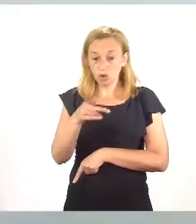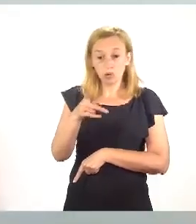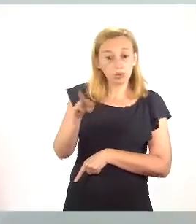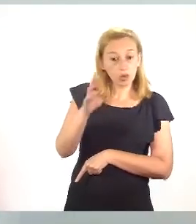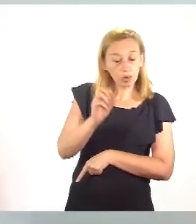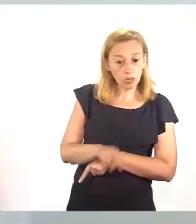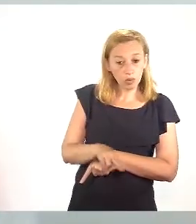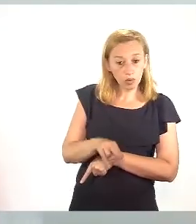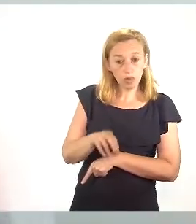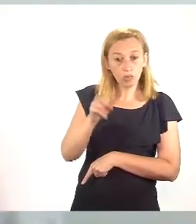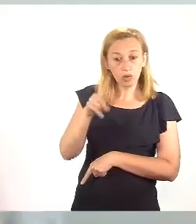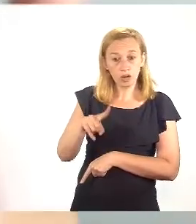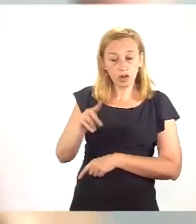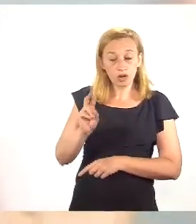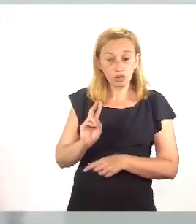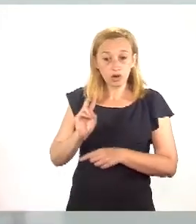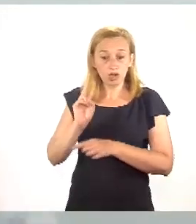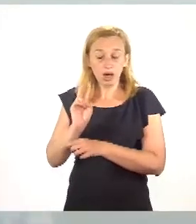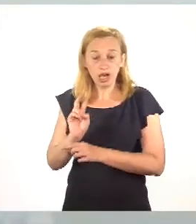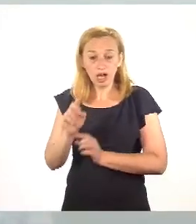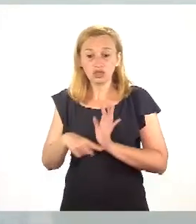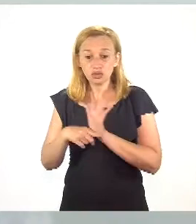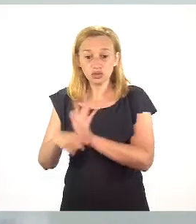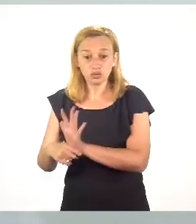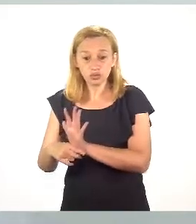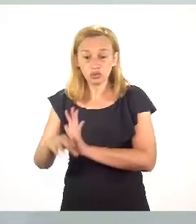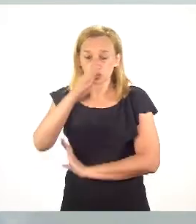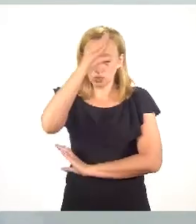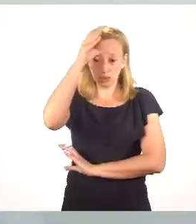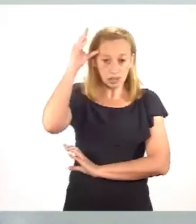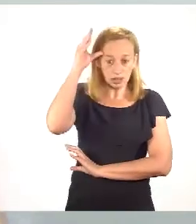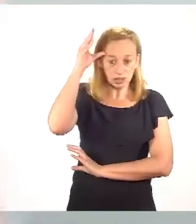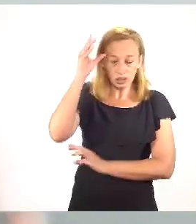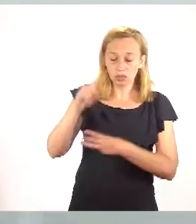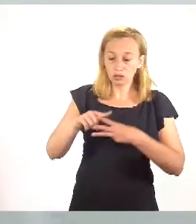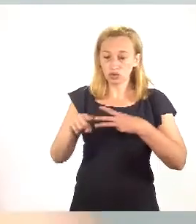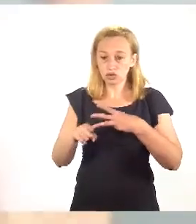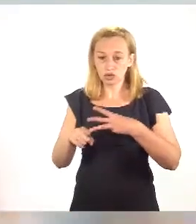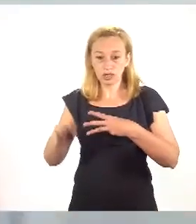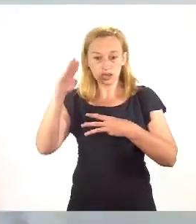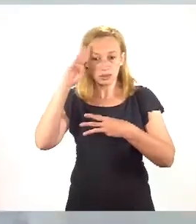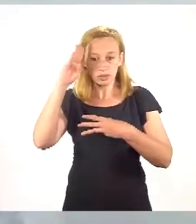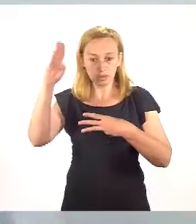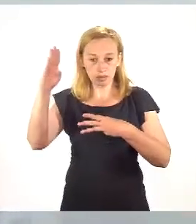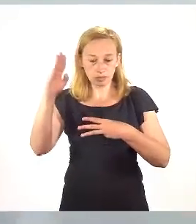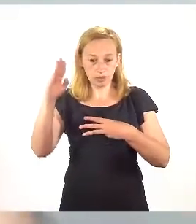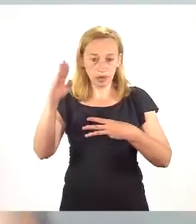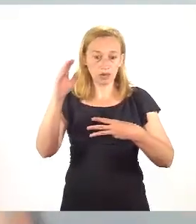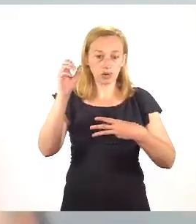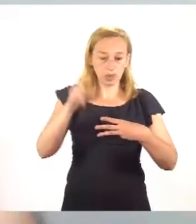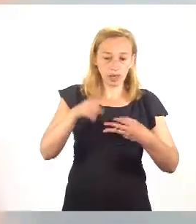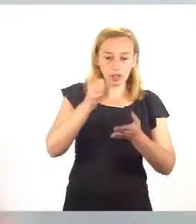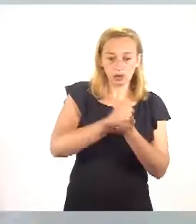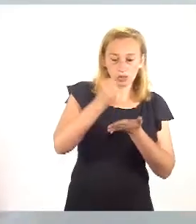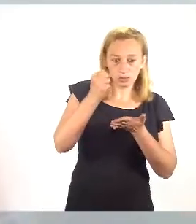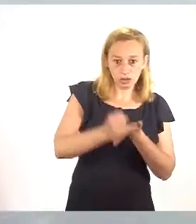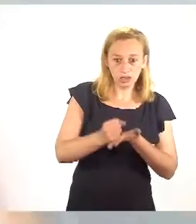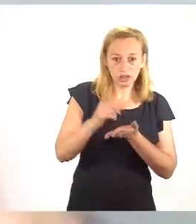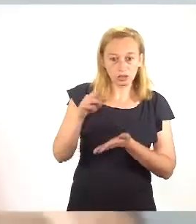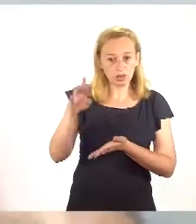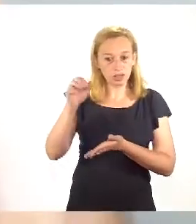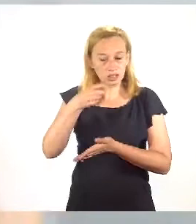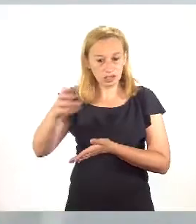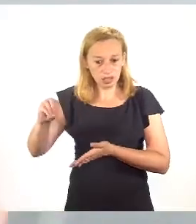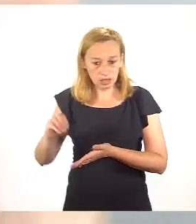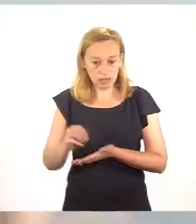um ente de defesa do consumidor. Os 3 atores importantes num contrato de concessão